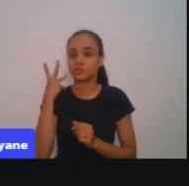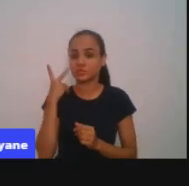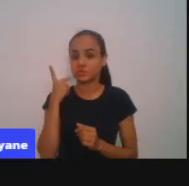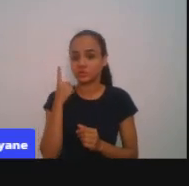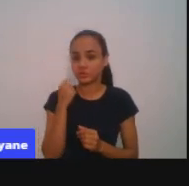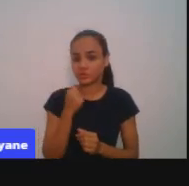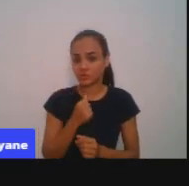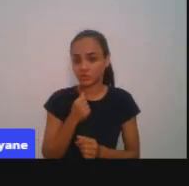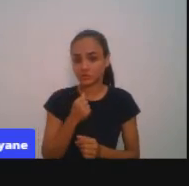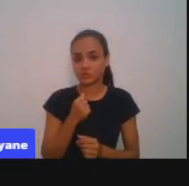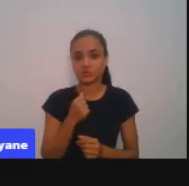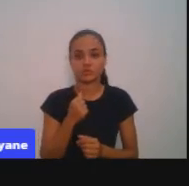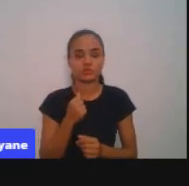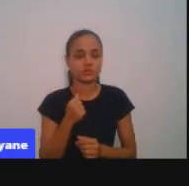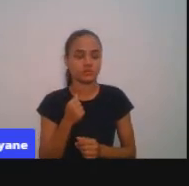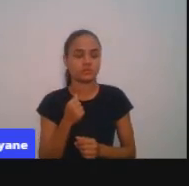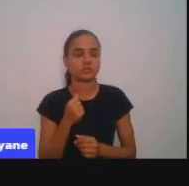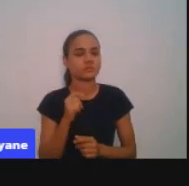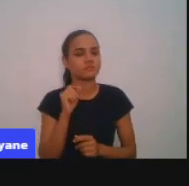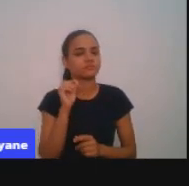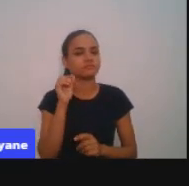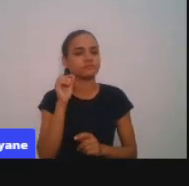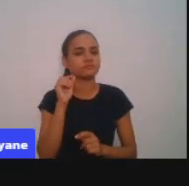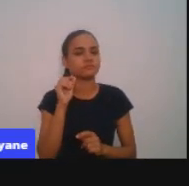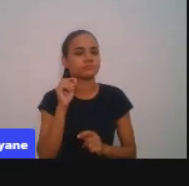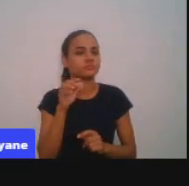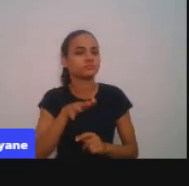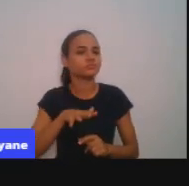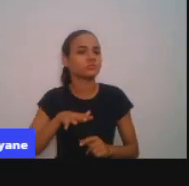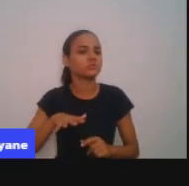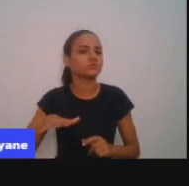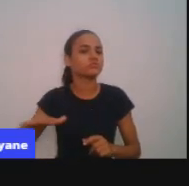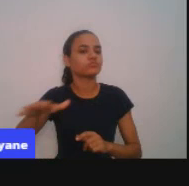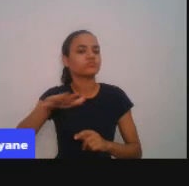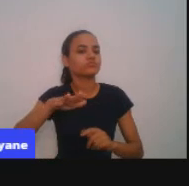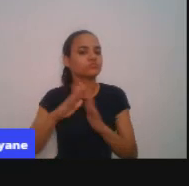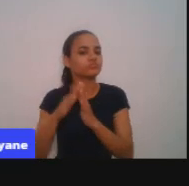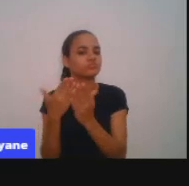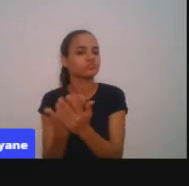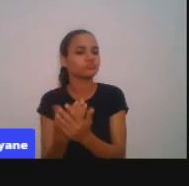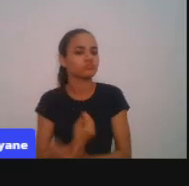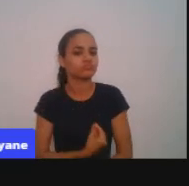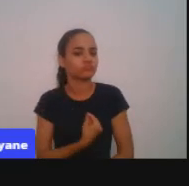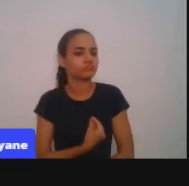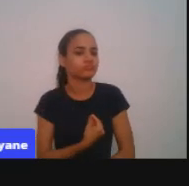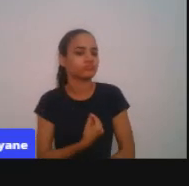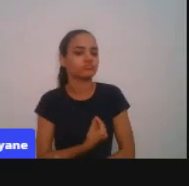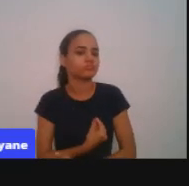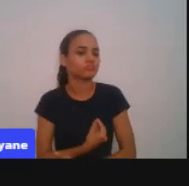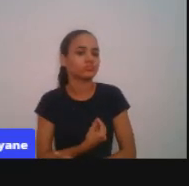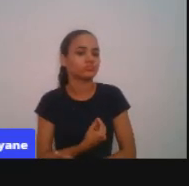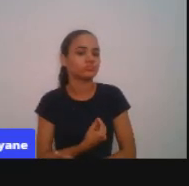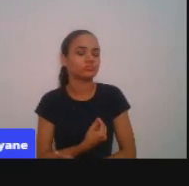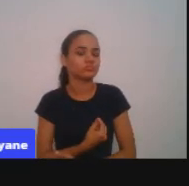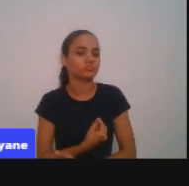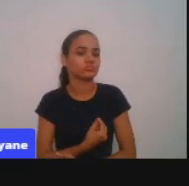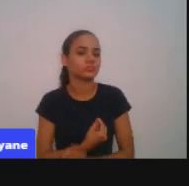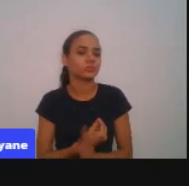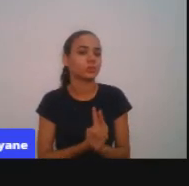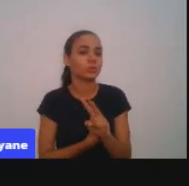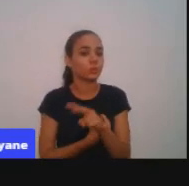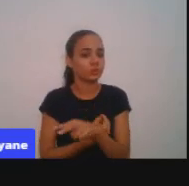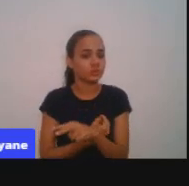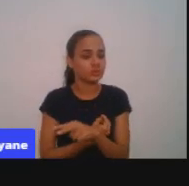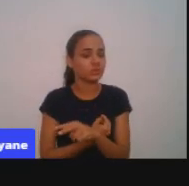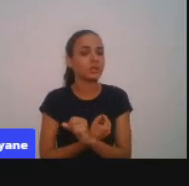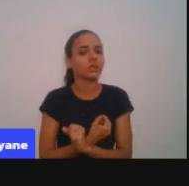crianças estão em espaço não escolar. Então, eu não tenho o tempo, né? Eu não tenho